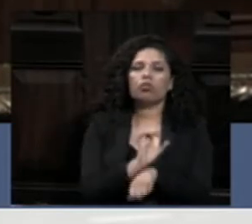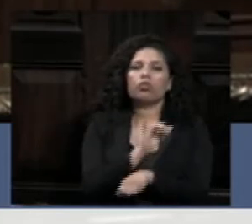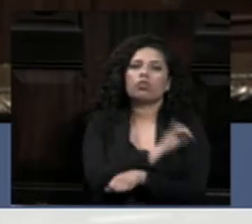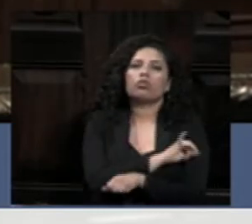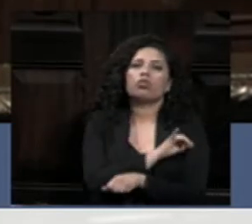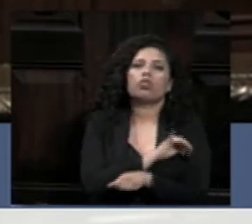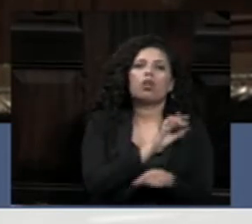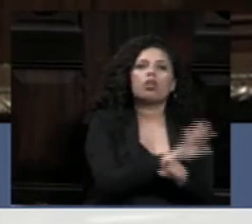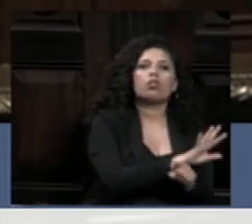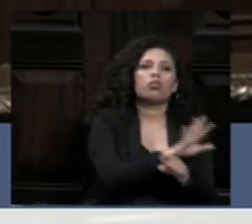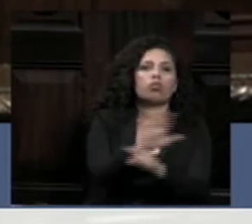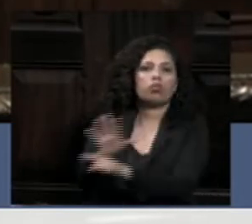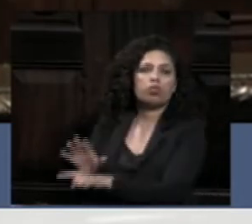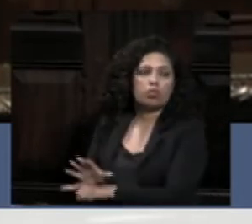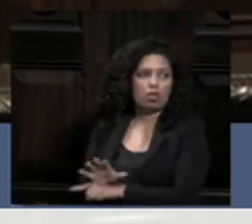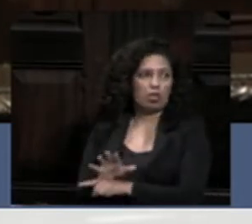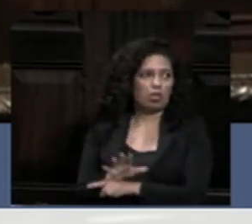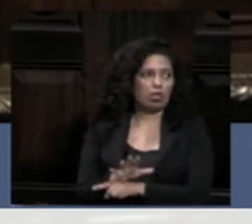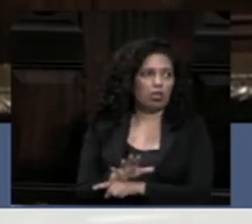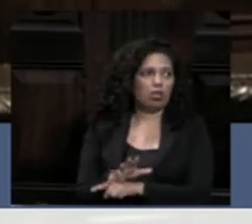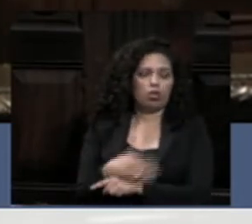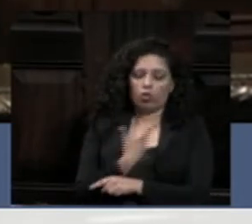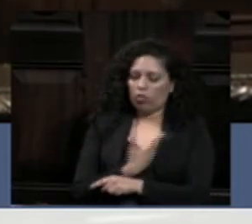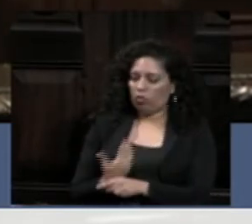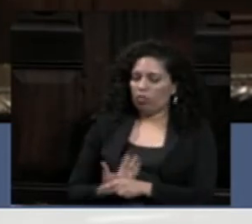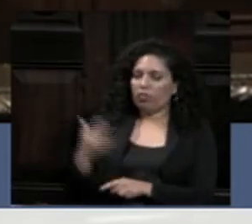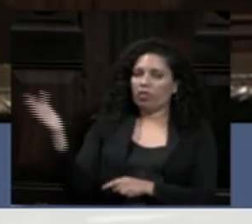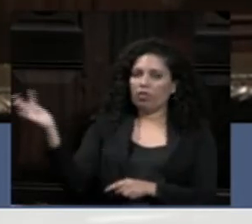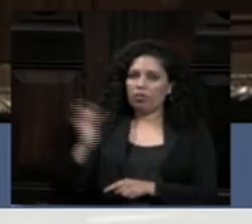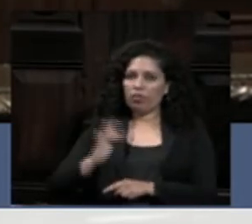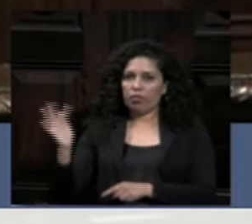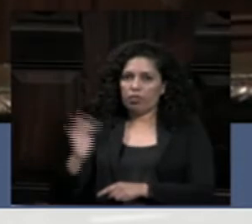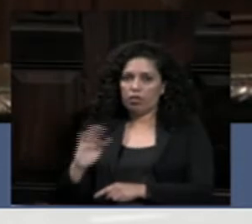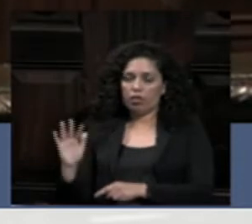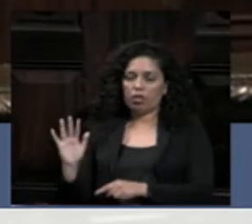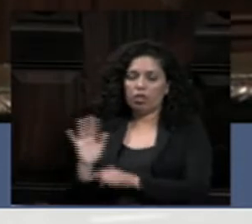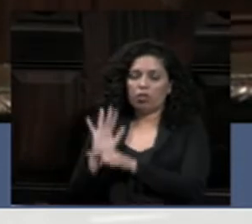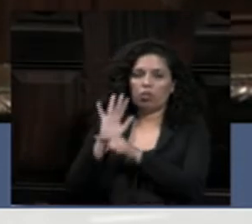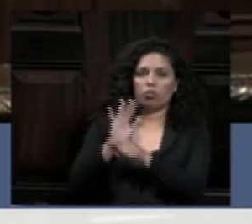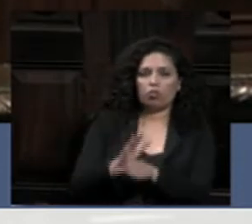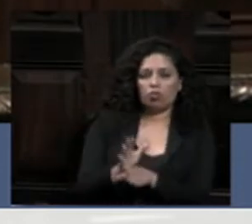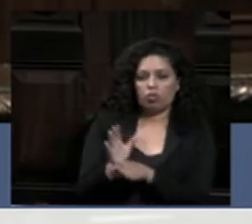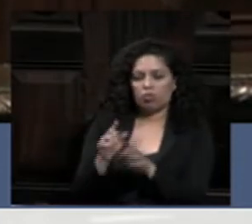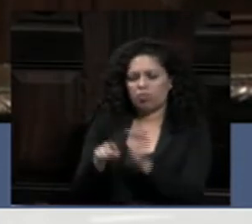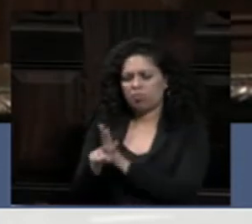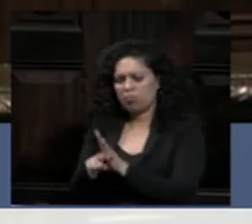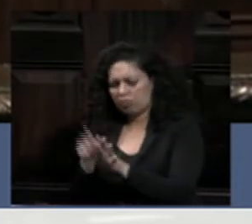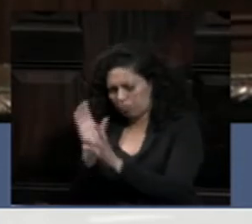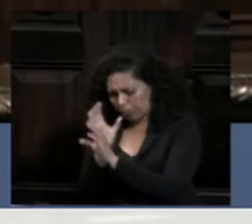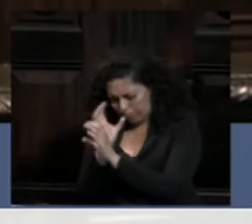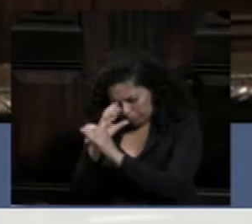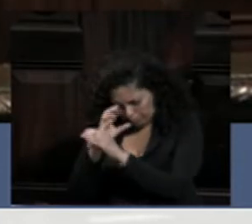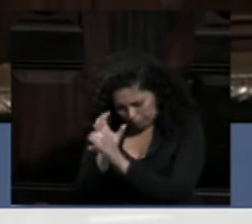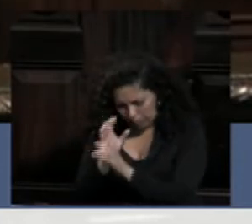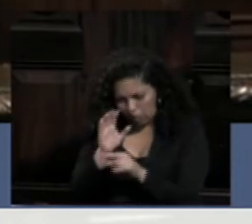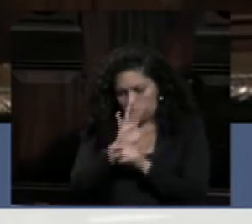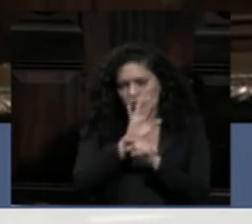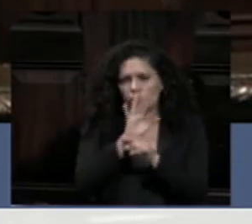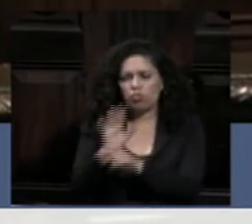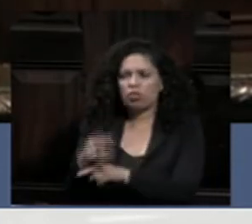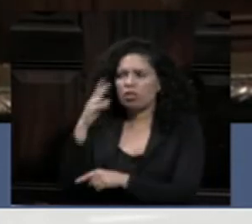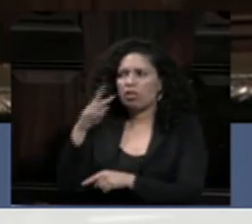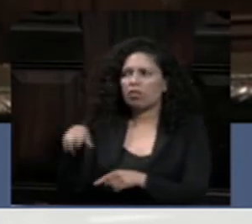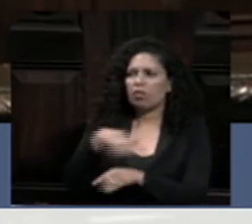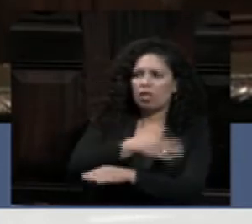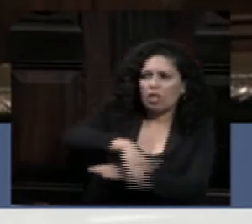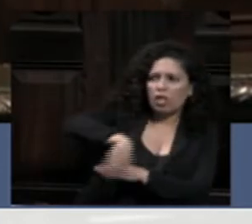nível federal, incentivos fortes para a pesquisa científica na recuperação de nascentes e